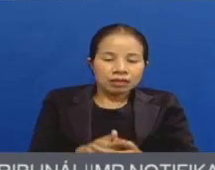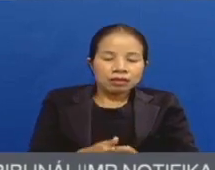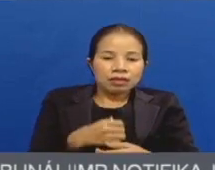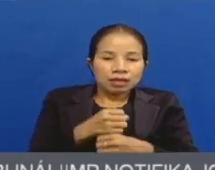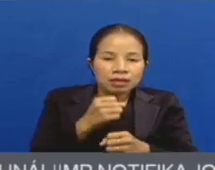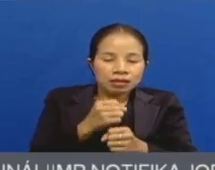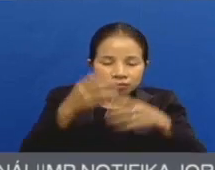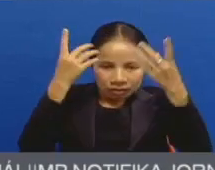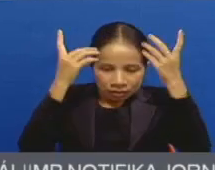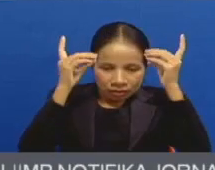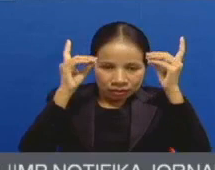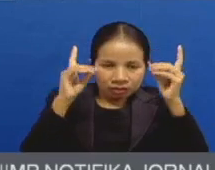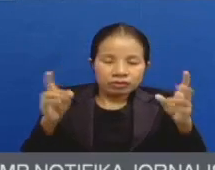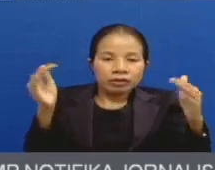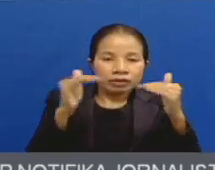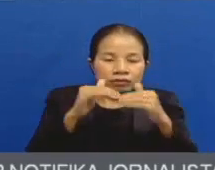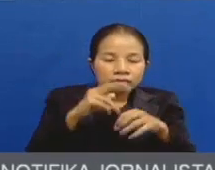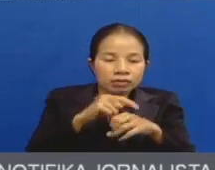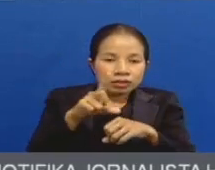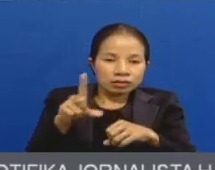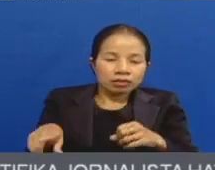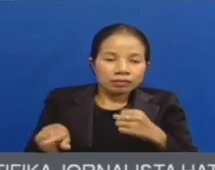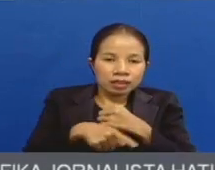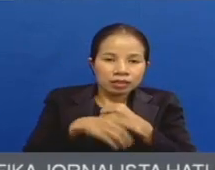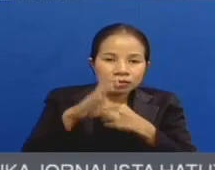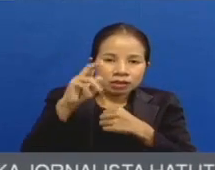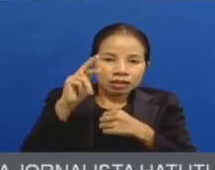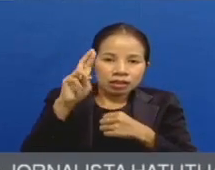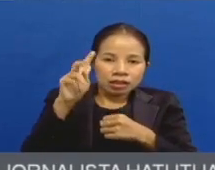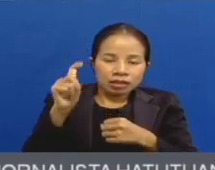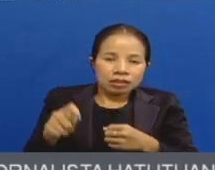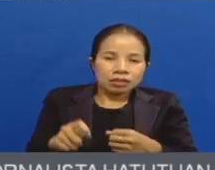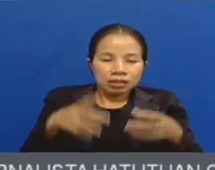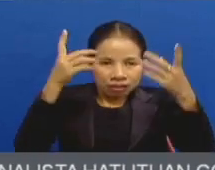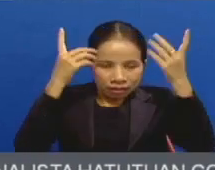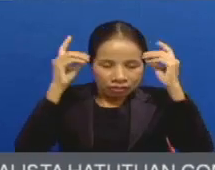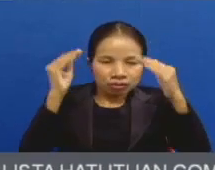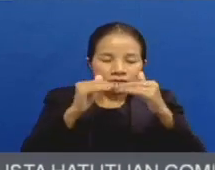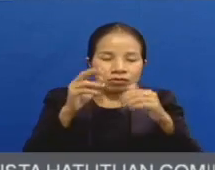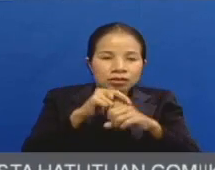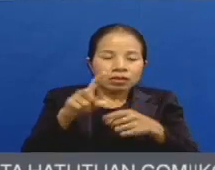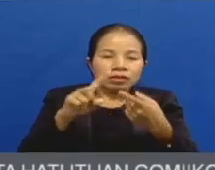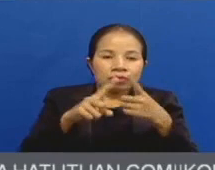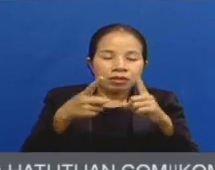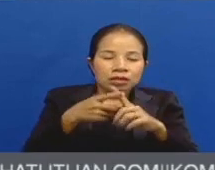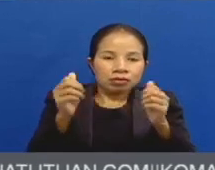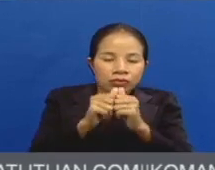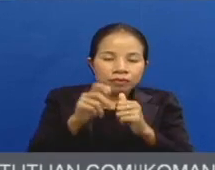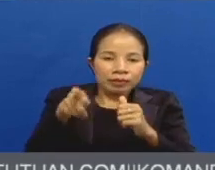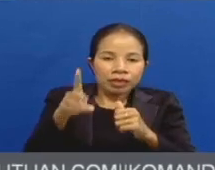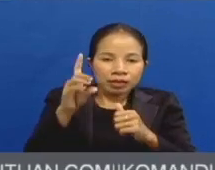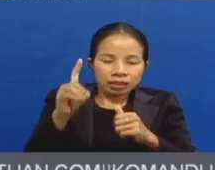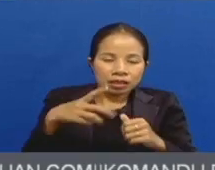halon decidi ona ia ninian conferência nasional partido CNRT decidi ona ia conferência nasional atu colega HPD e ami